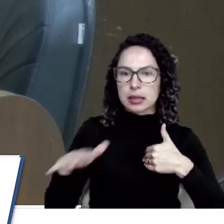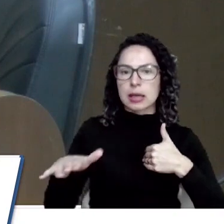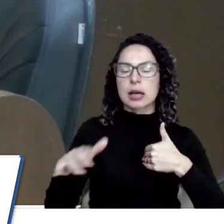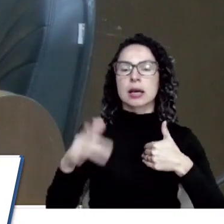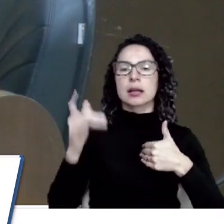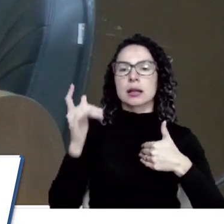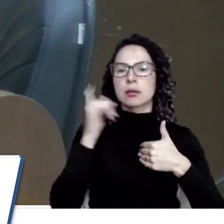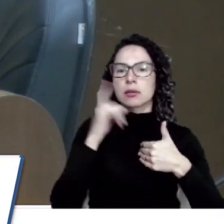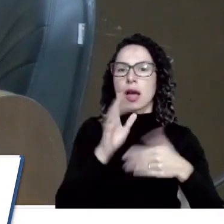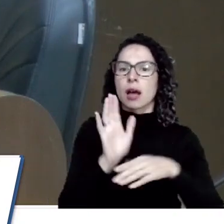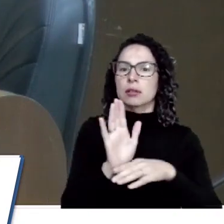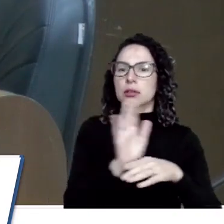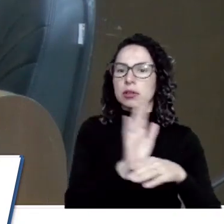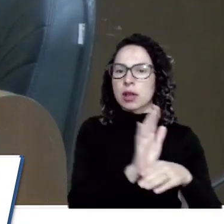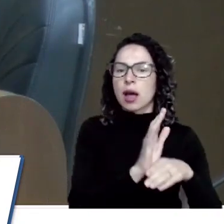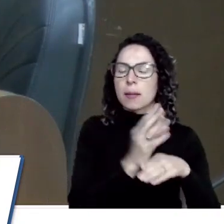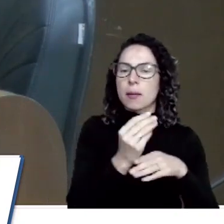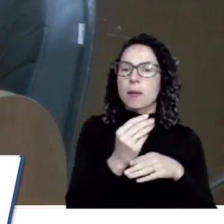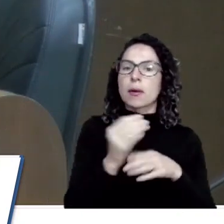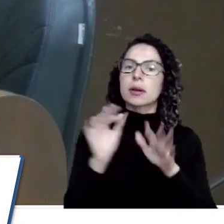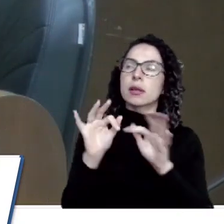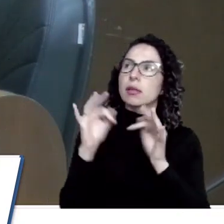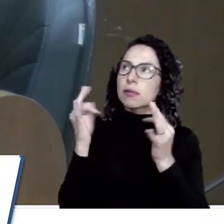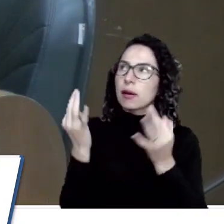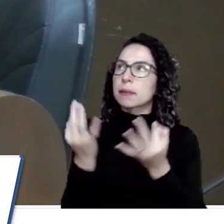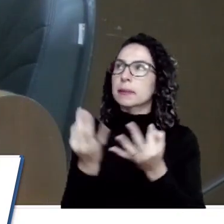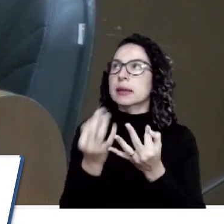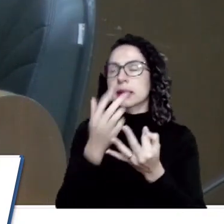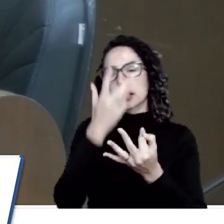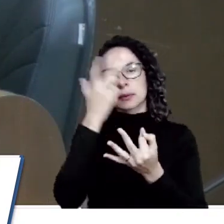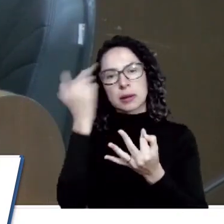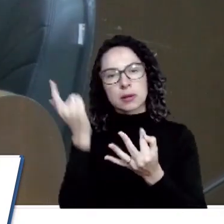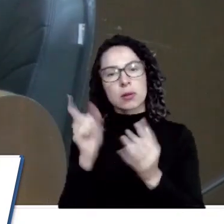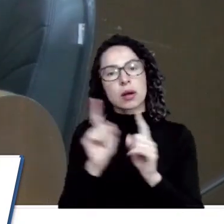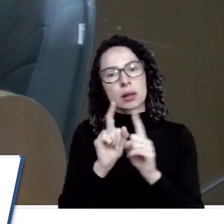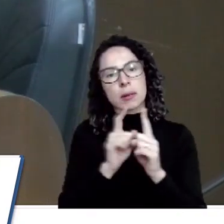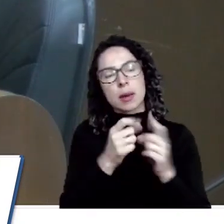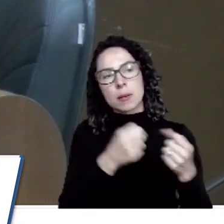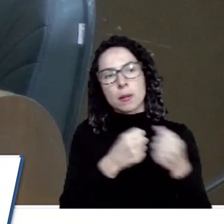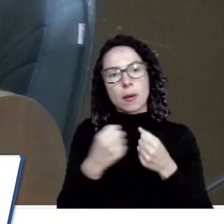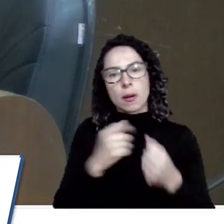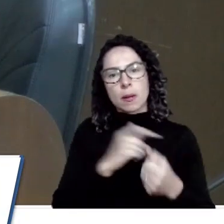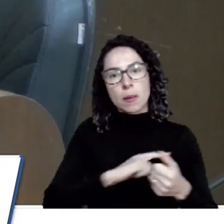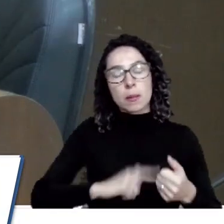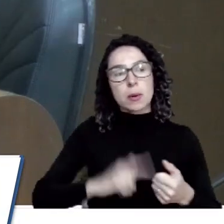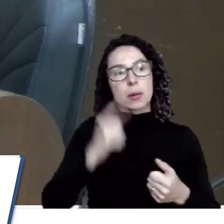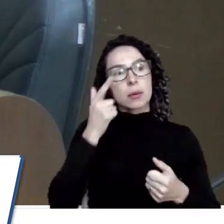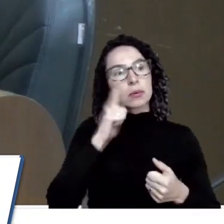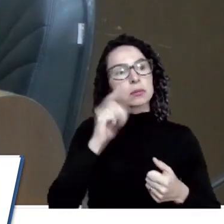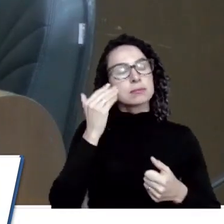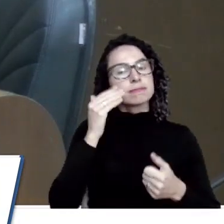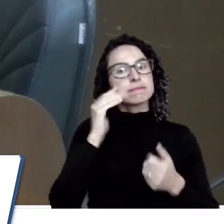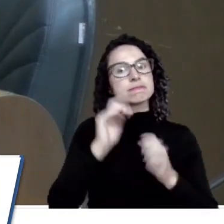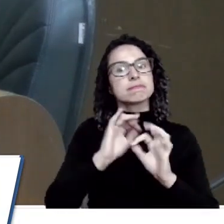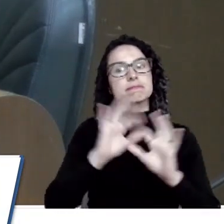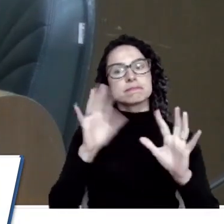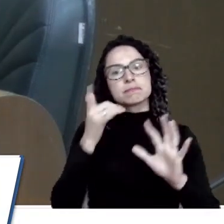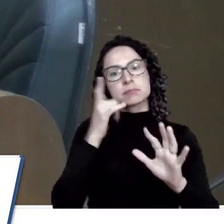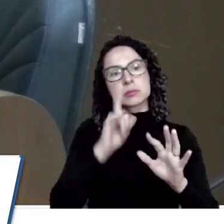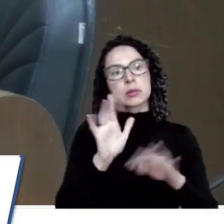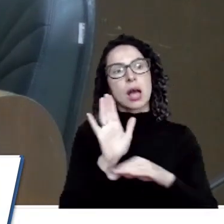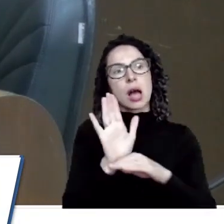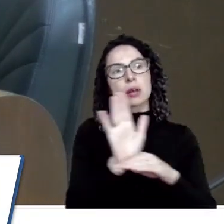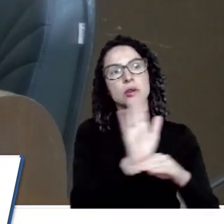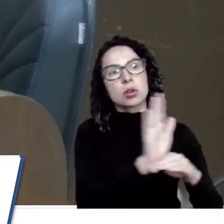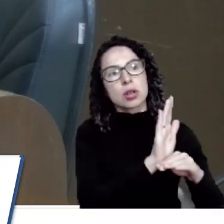que vai ajudar muitas, talvez, famílias, pessoas, até o próprio poder público, a entender melhor, para a gente poder buscar soluções